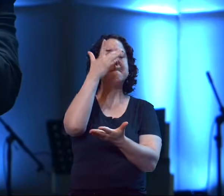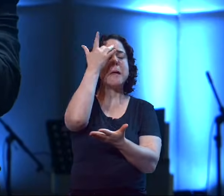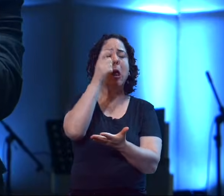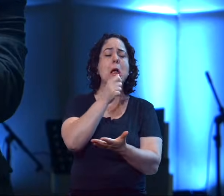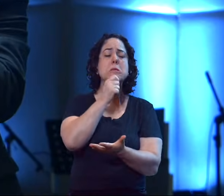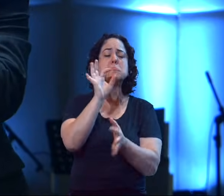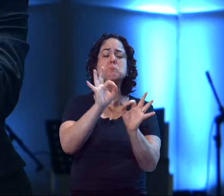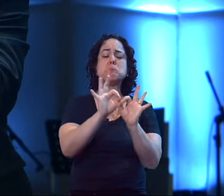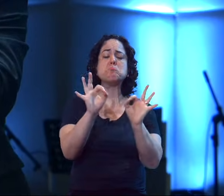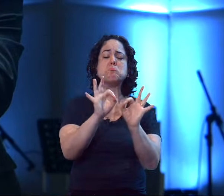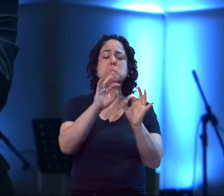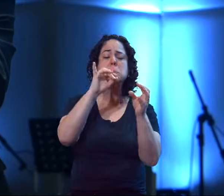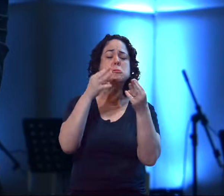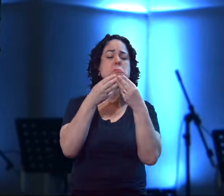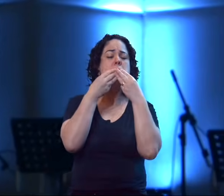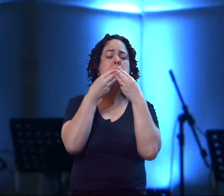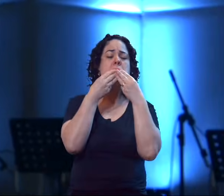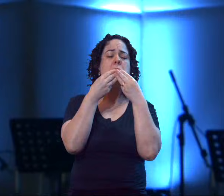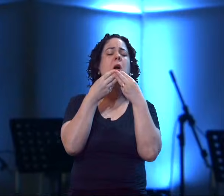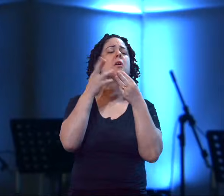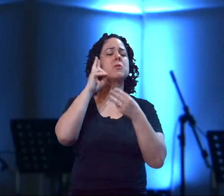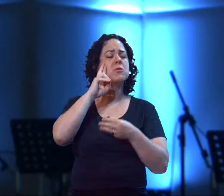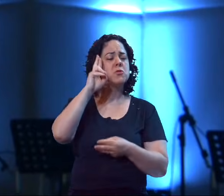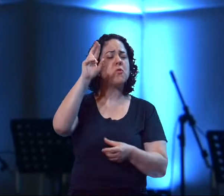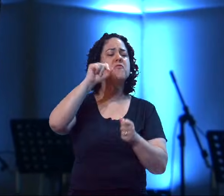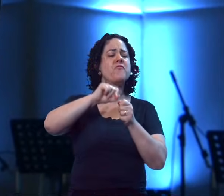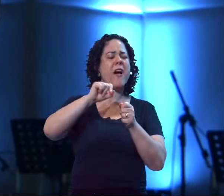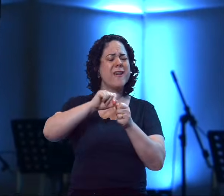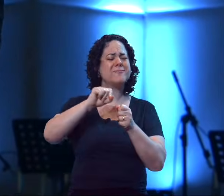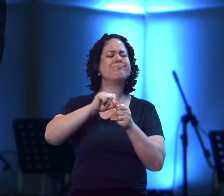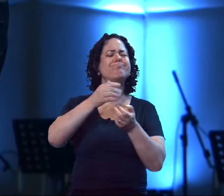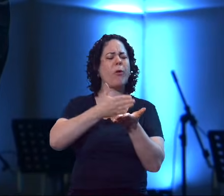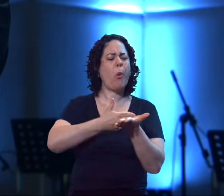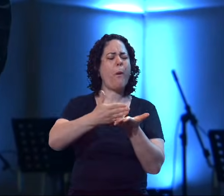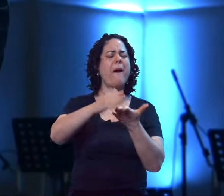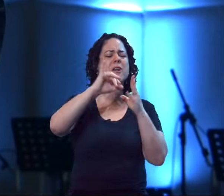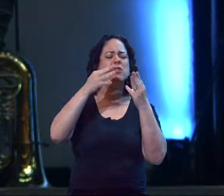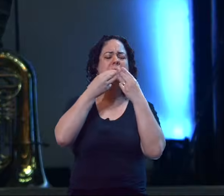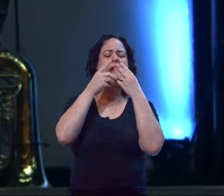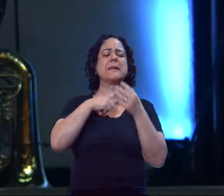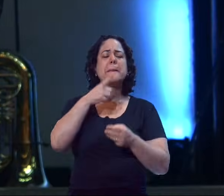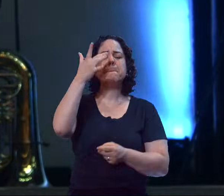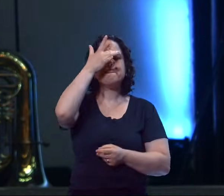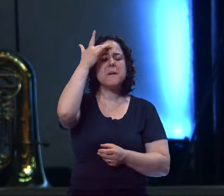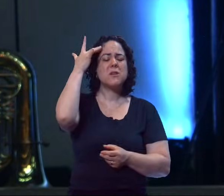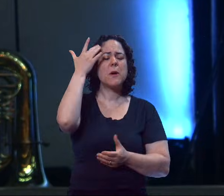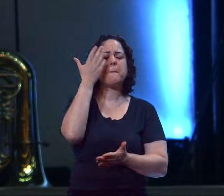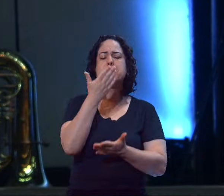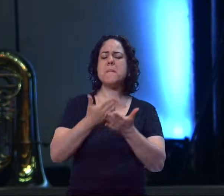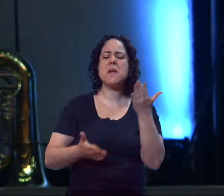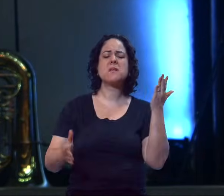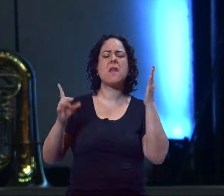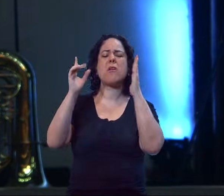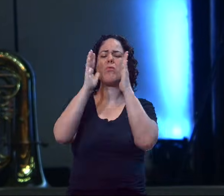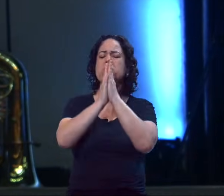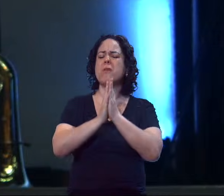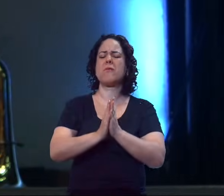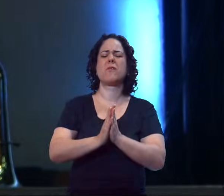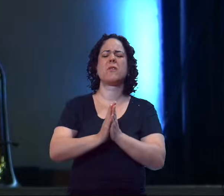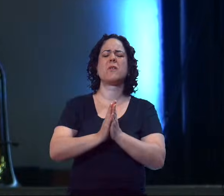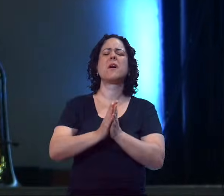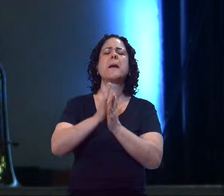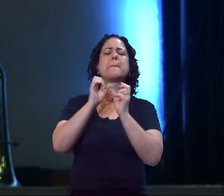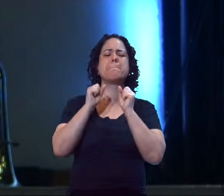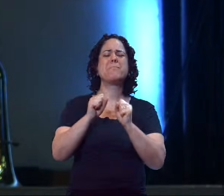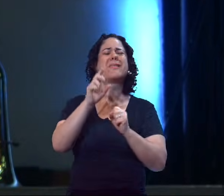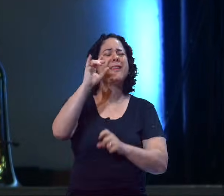nunca jejuou, que o Senhor os leve a jejuar. Tem gente aqui que perdeu a devoção e o Senhor